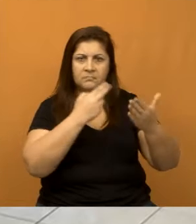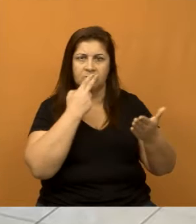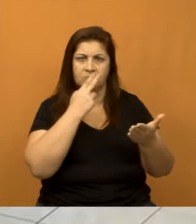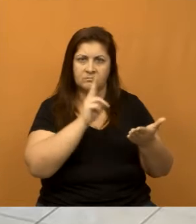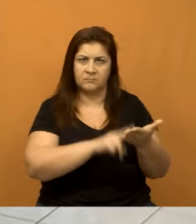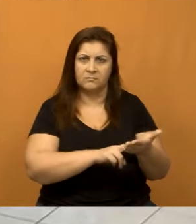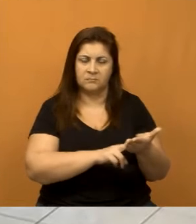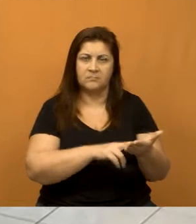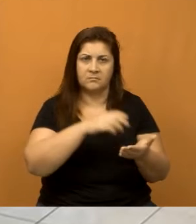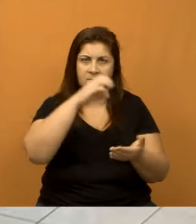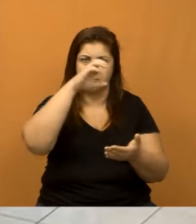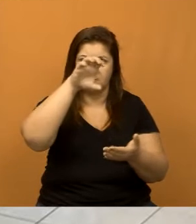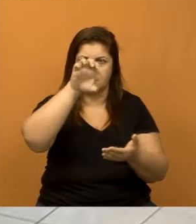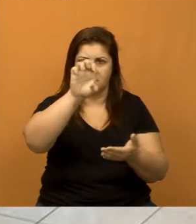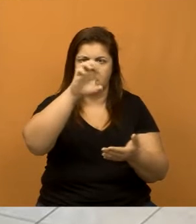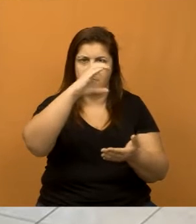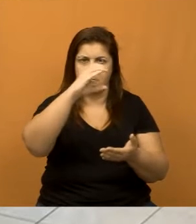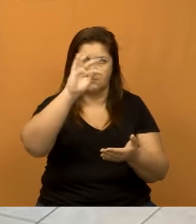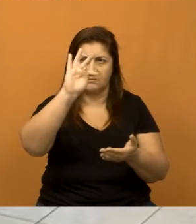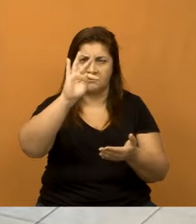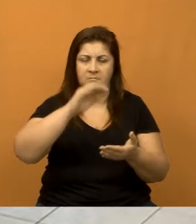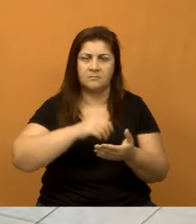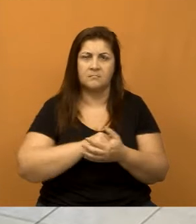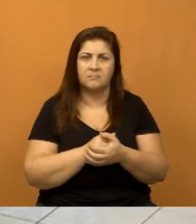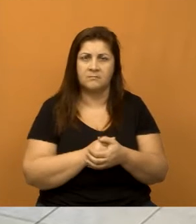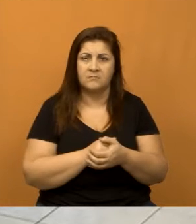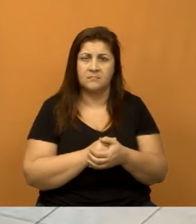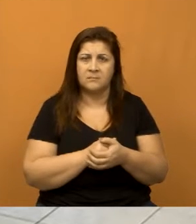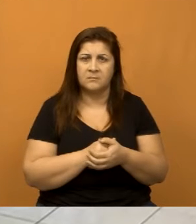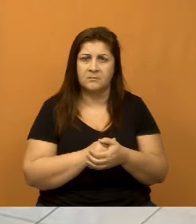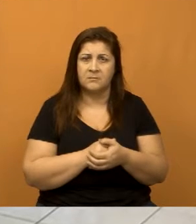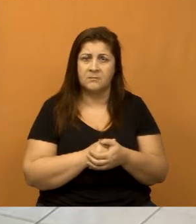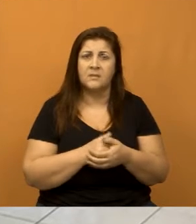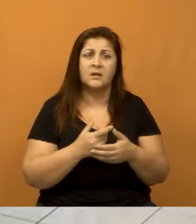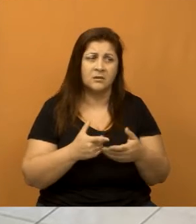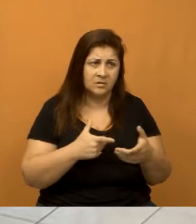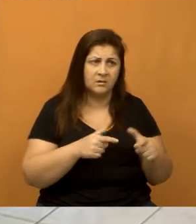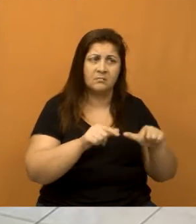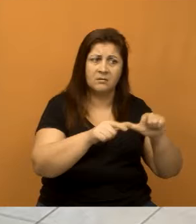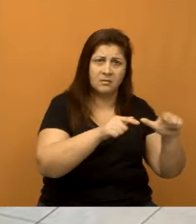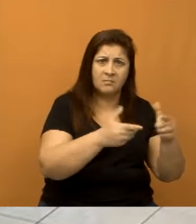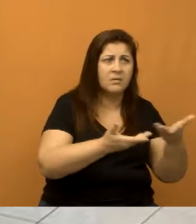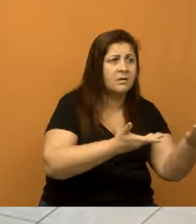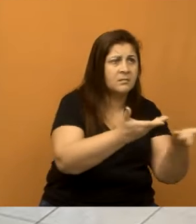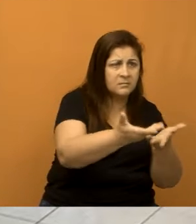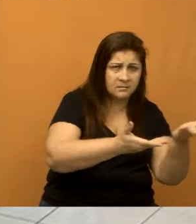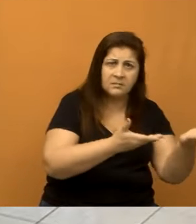a ICT, Correios e Telégrafos, de fazer esse serviço no Parque dos Sinos, porque é um